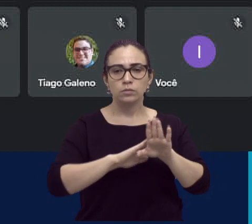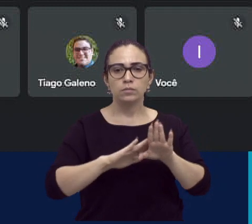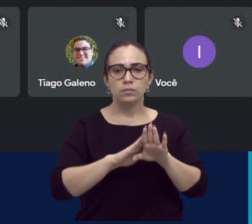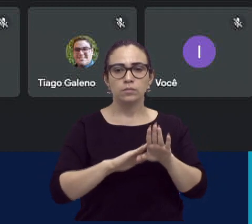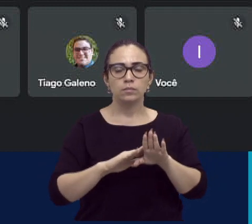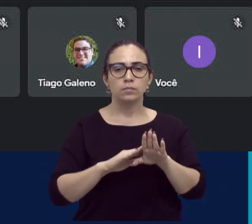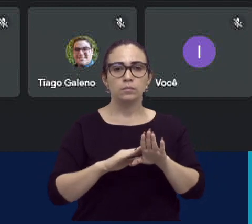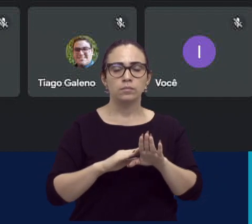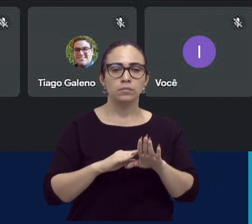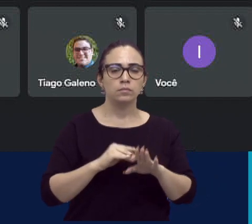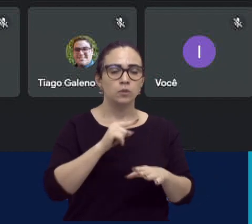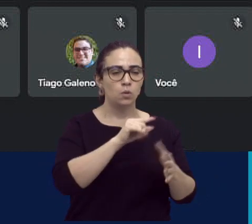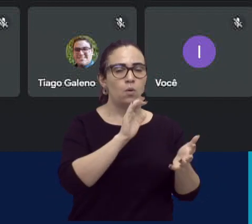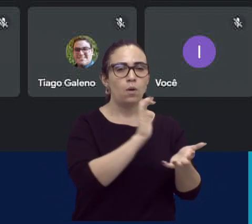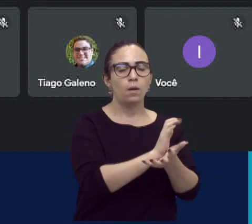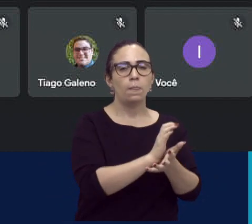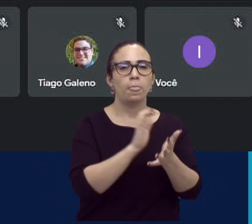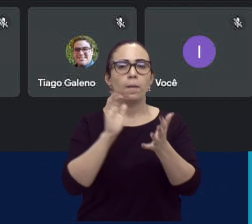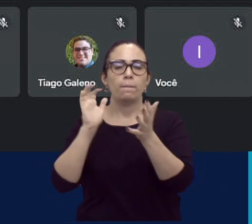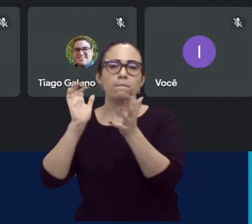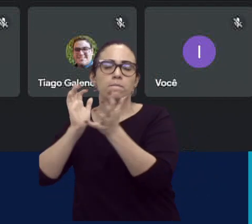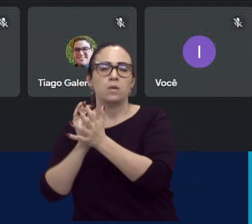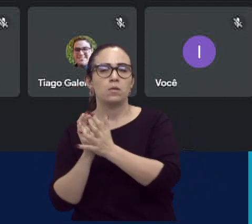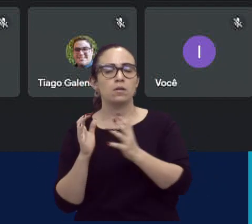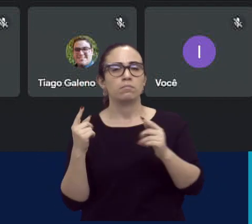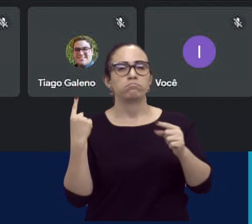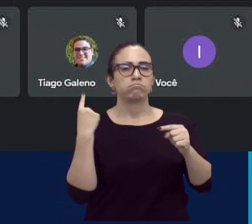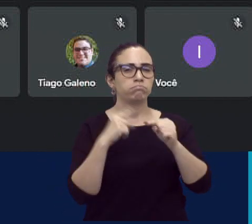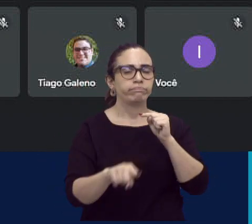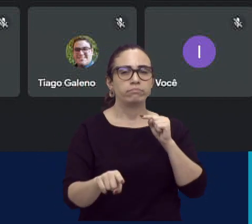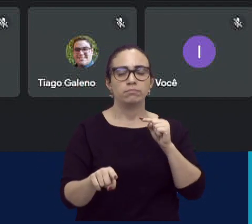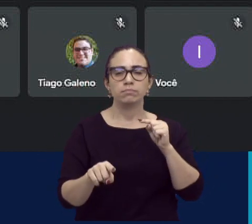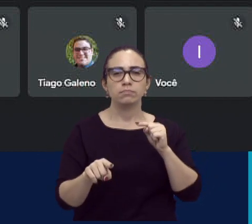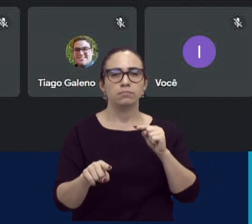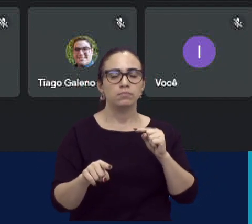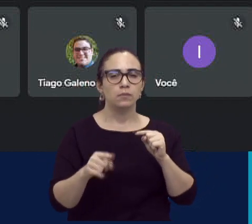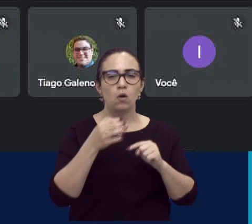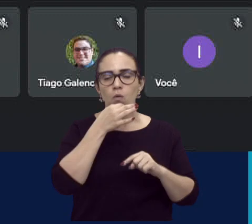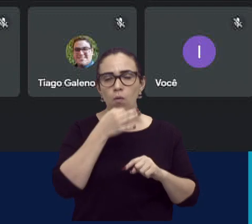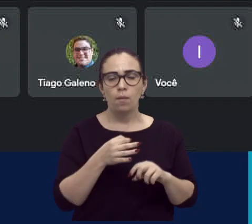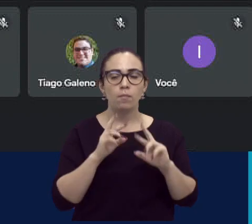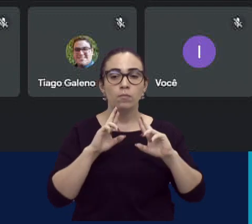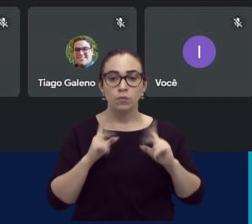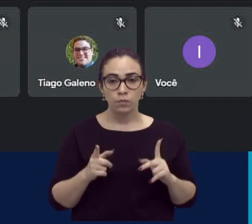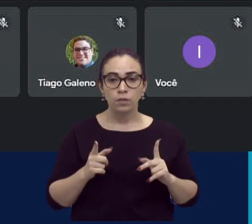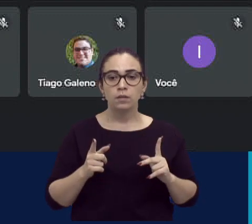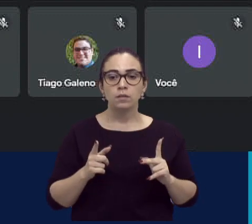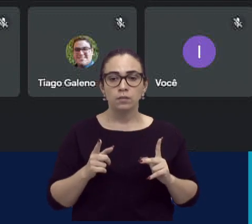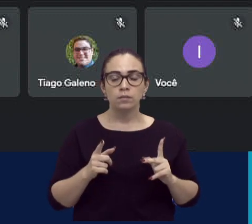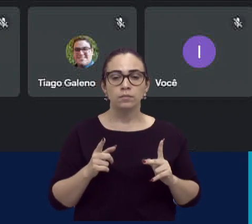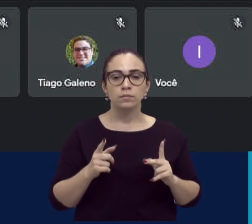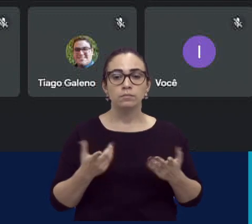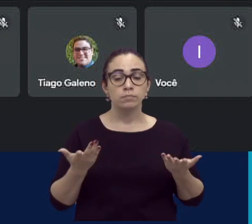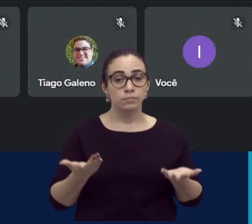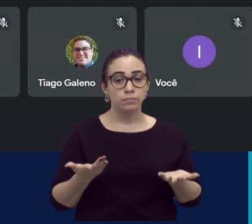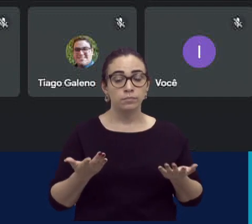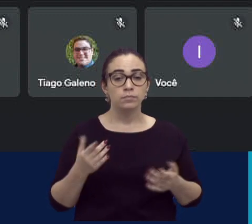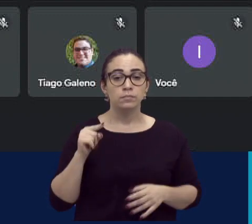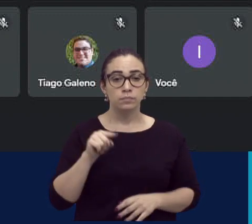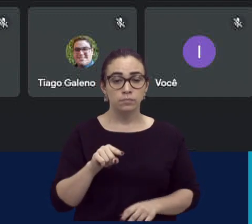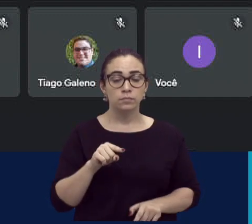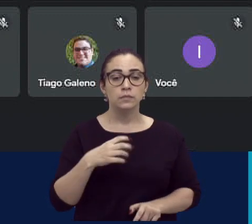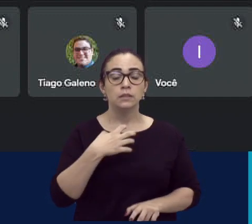A e B é B, e não se encontra um ponto de interseção de forma muito latente. Isso